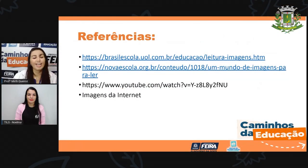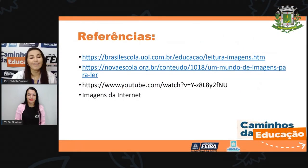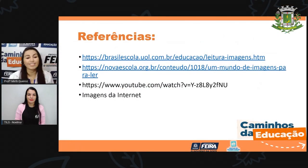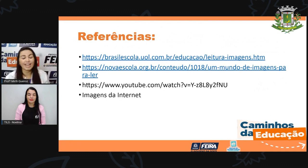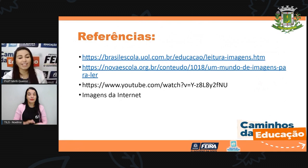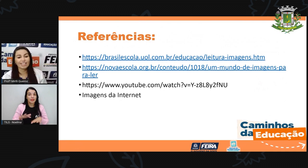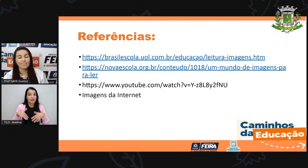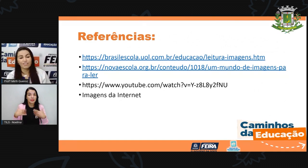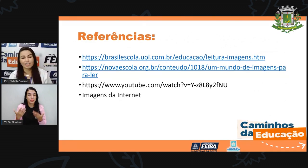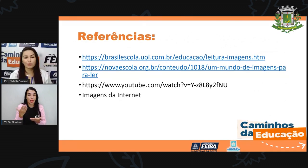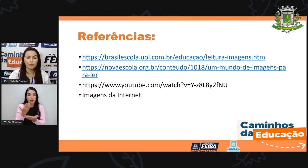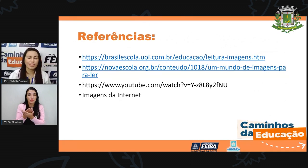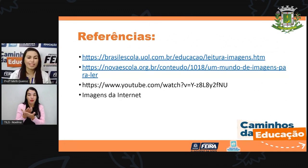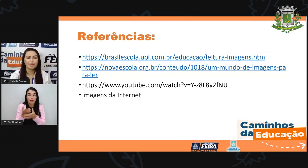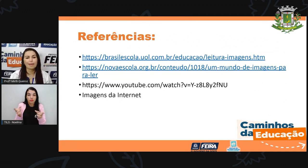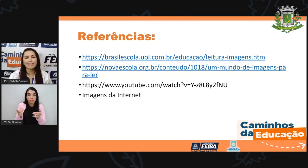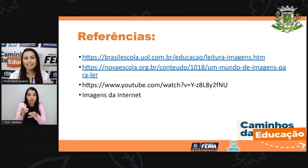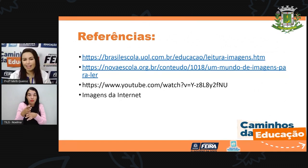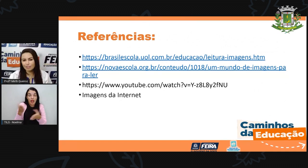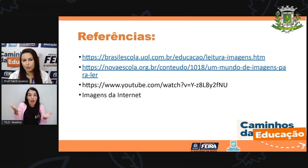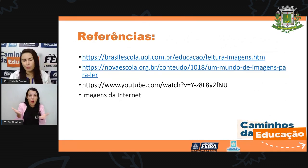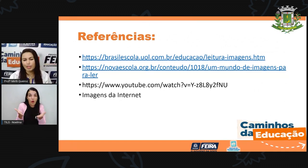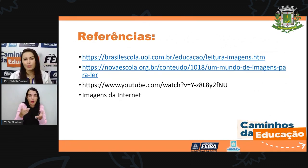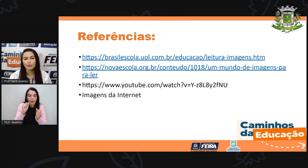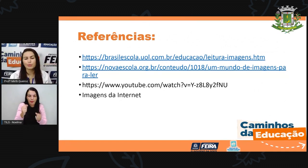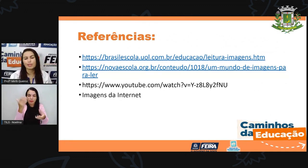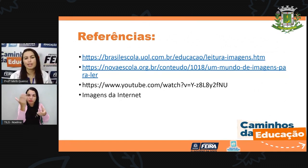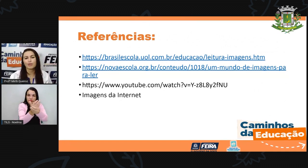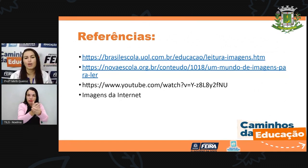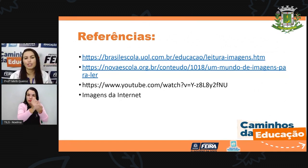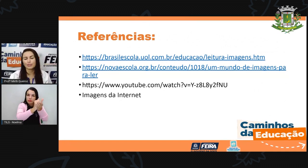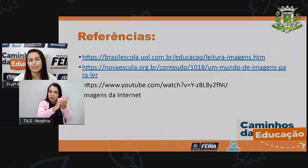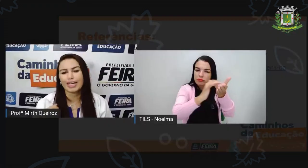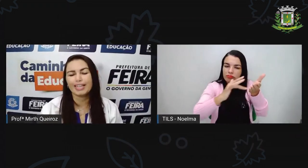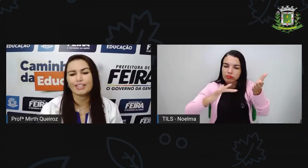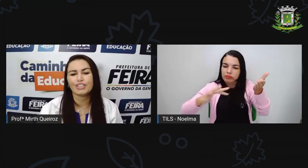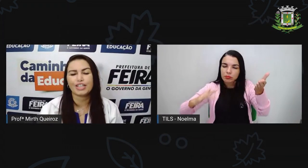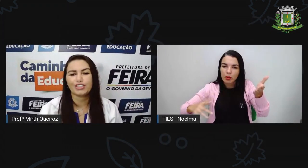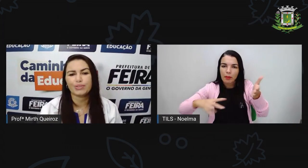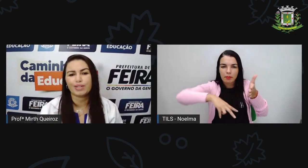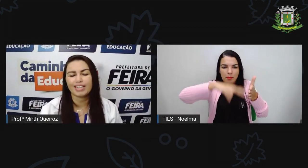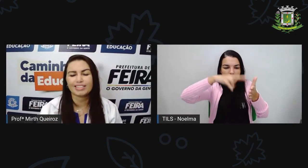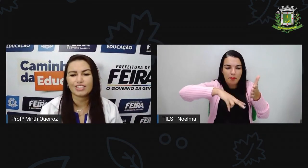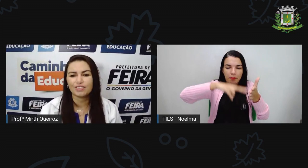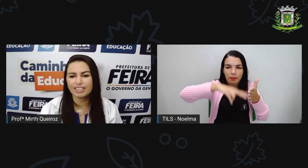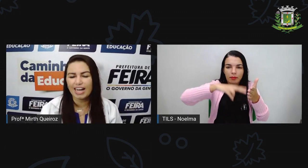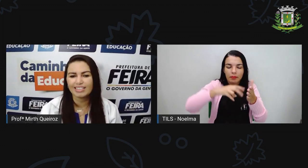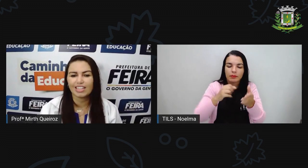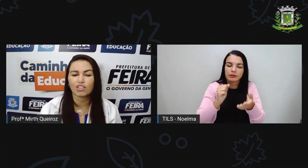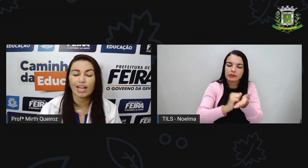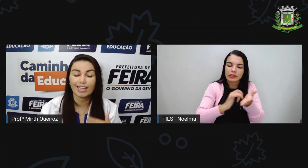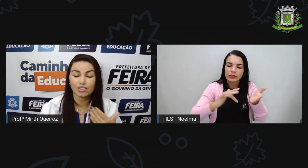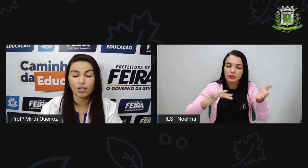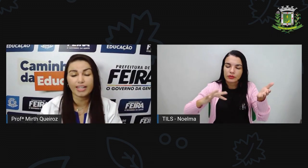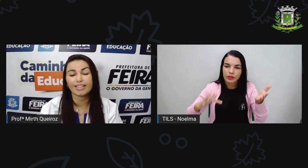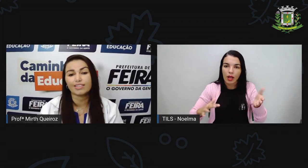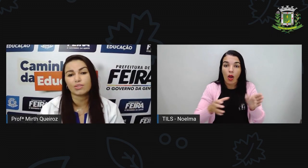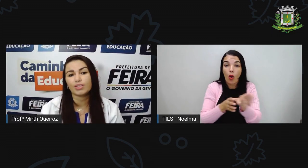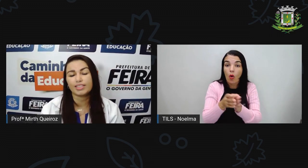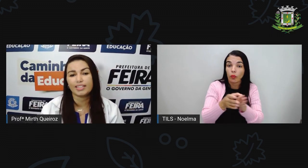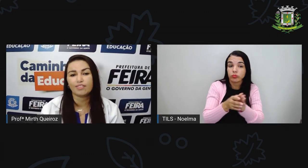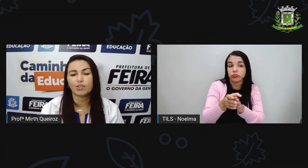E a nossa aula vai ficando por aqui. Pegue lá o seu percurso pedagógico, leia direitinho as atividades, as